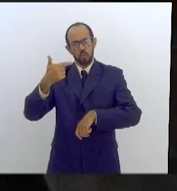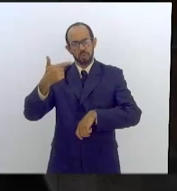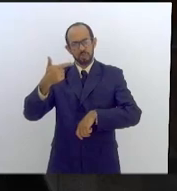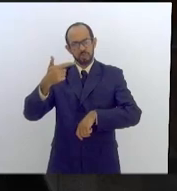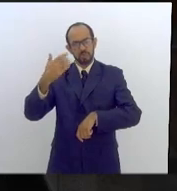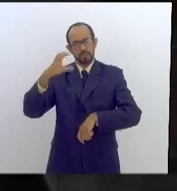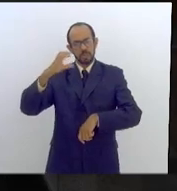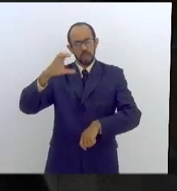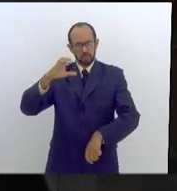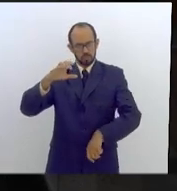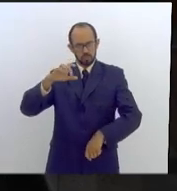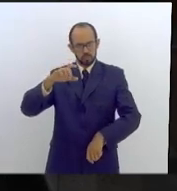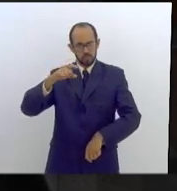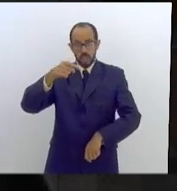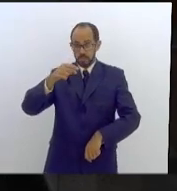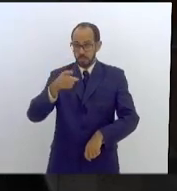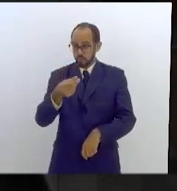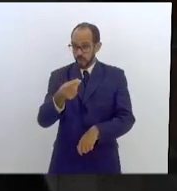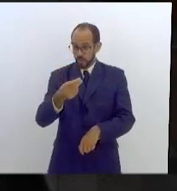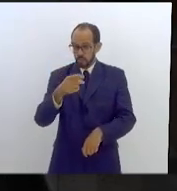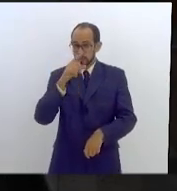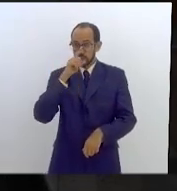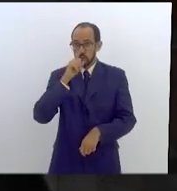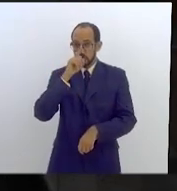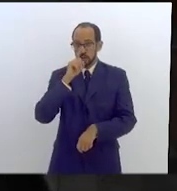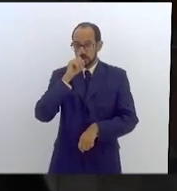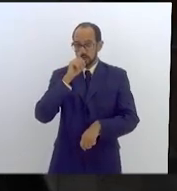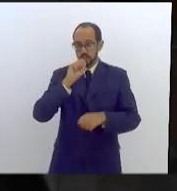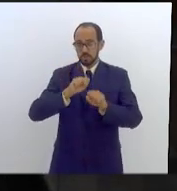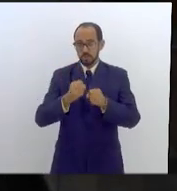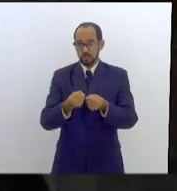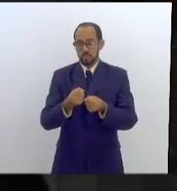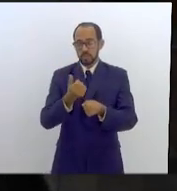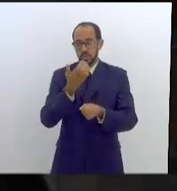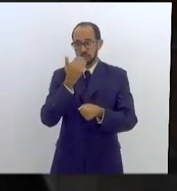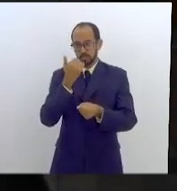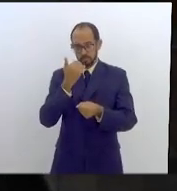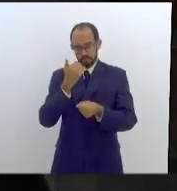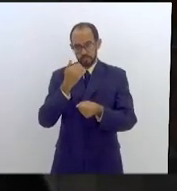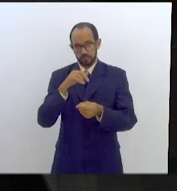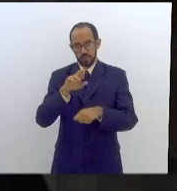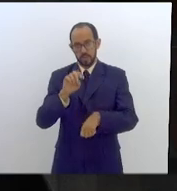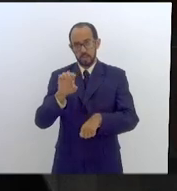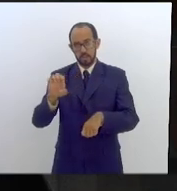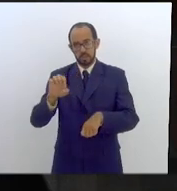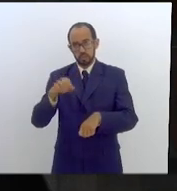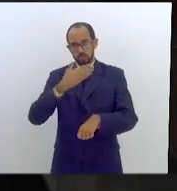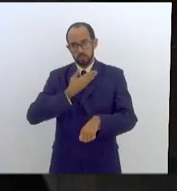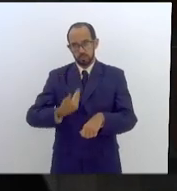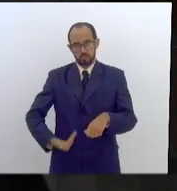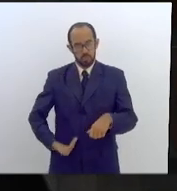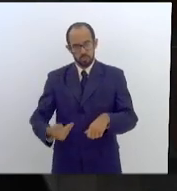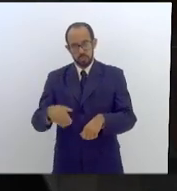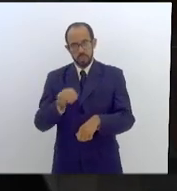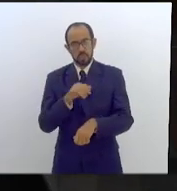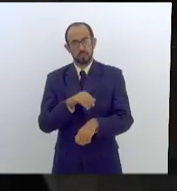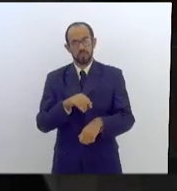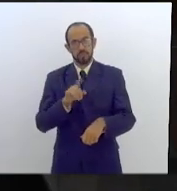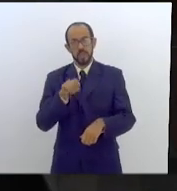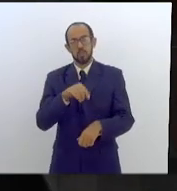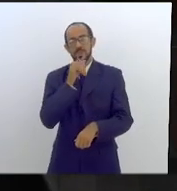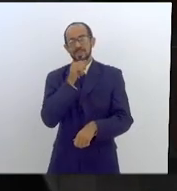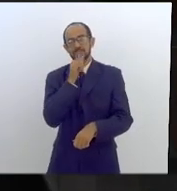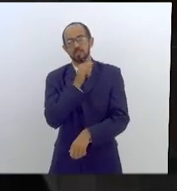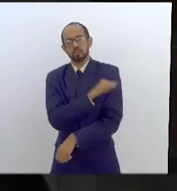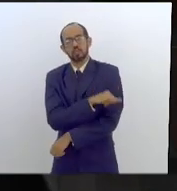colocam em risco a segurança alimentar e nutricional de alunos é das redes públicas pelo Brasil inteiro Todo dando exemplo do Estado do Rio de Janeiro mas esse fenômeno